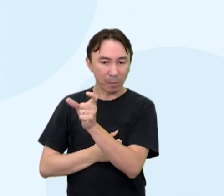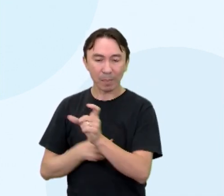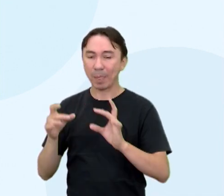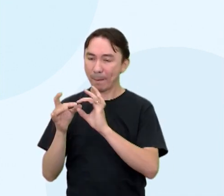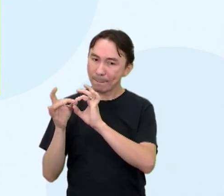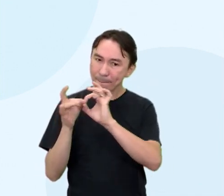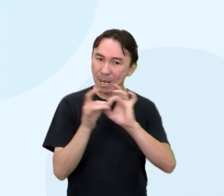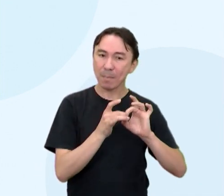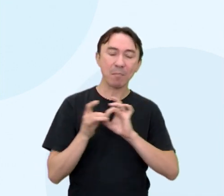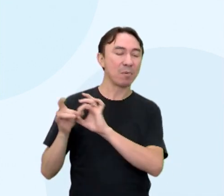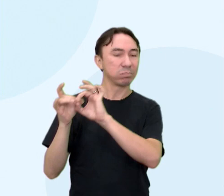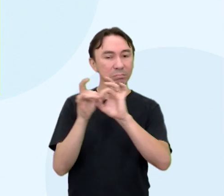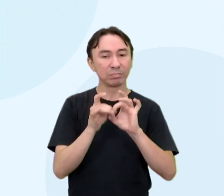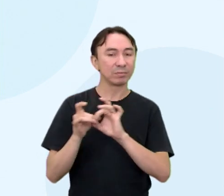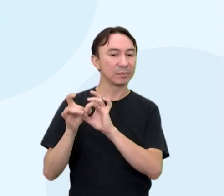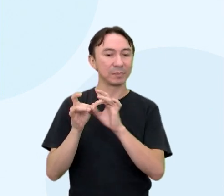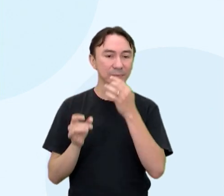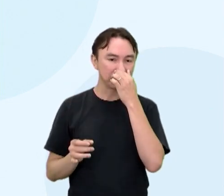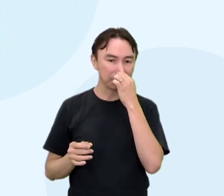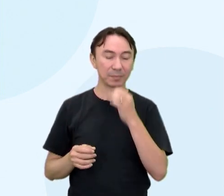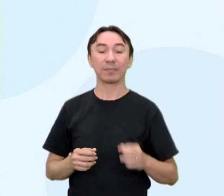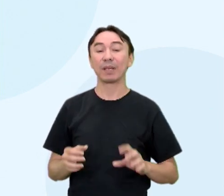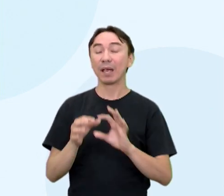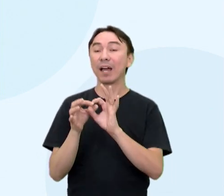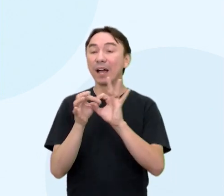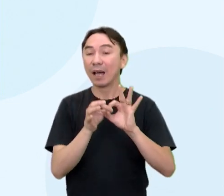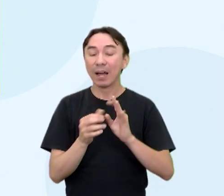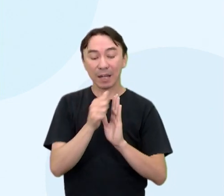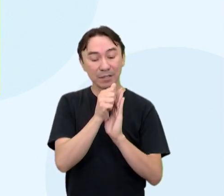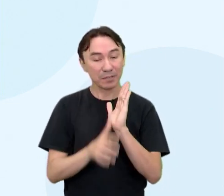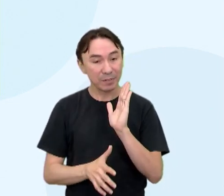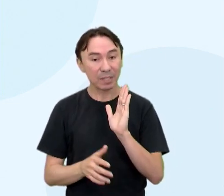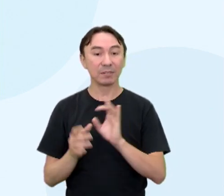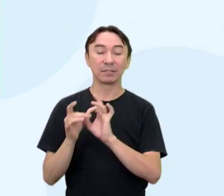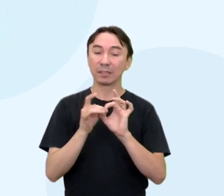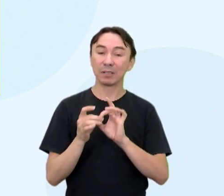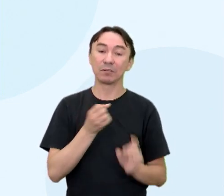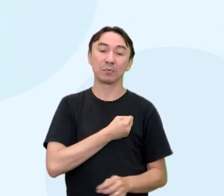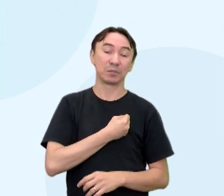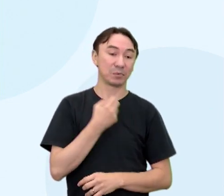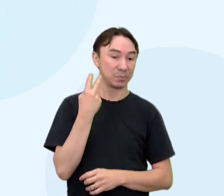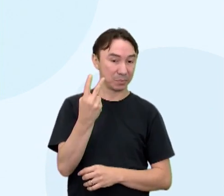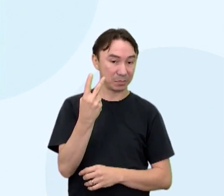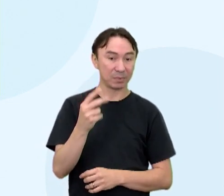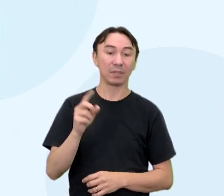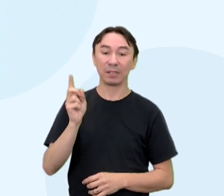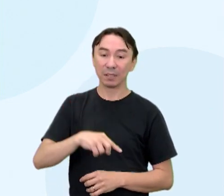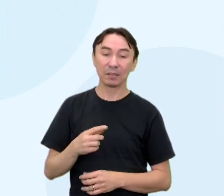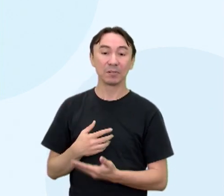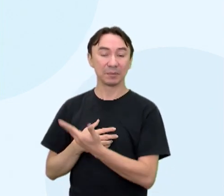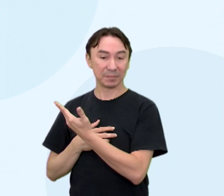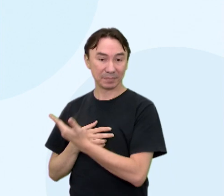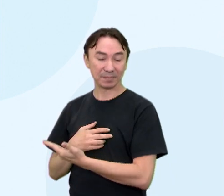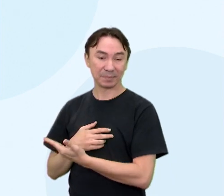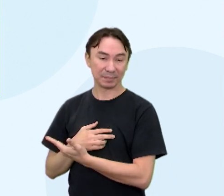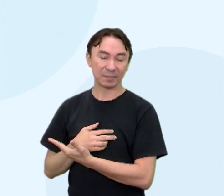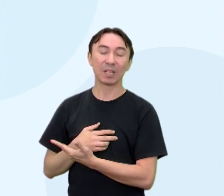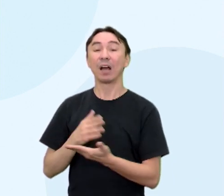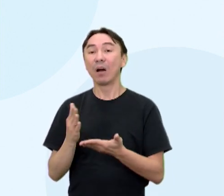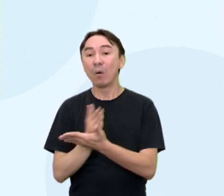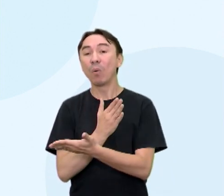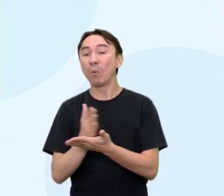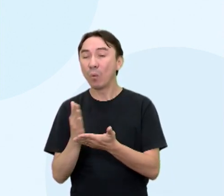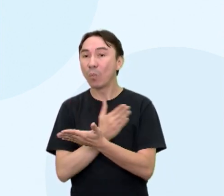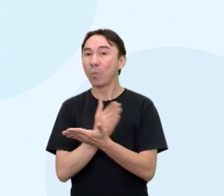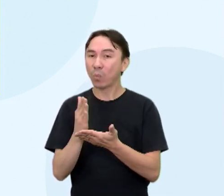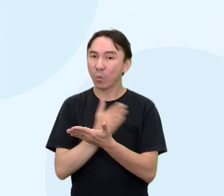parte que nos cabe, atividade integrada de número 2, o população em índices, onde a gente trabalha a identificação de alguns indicadores